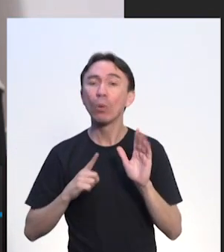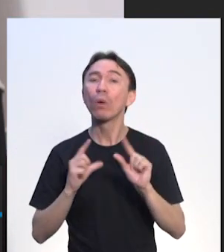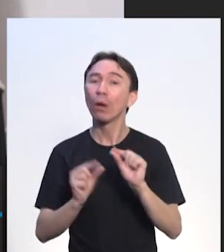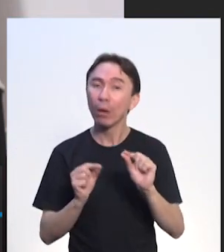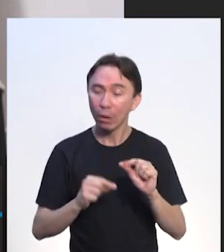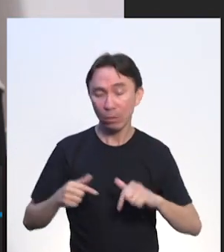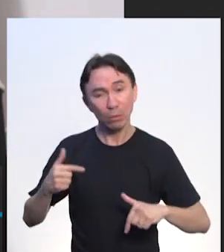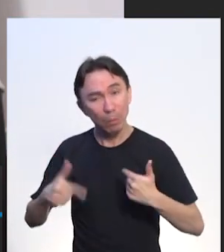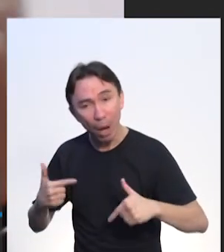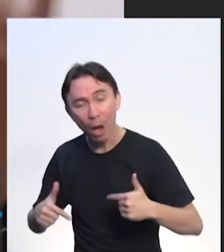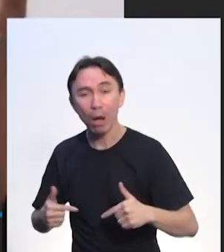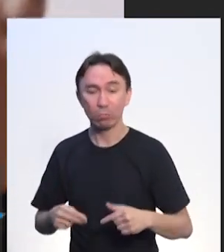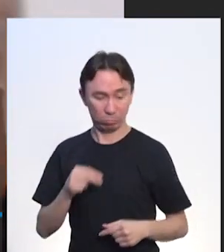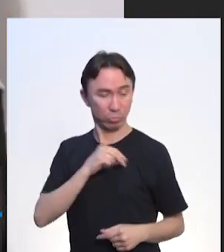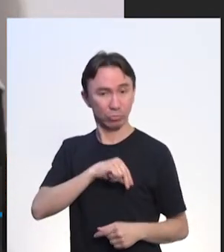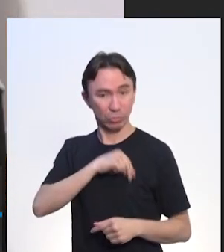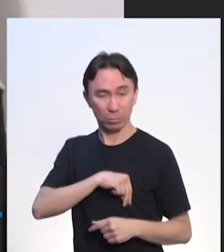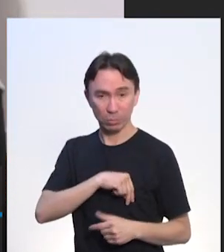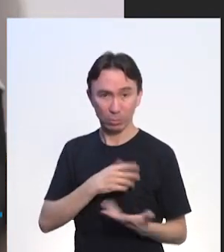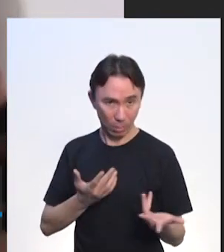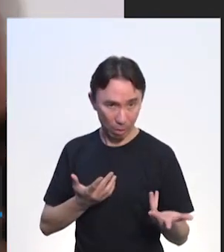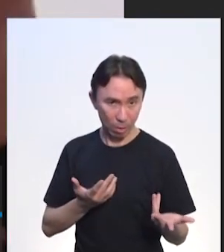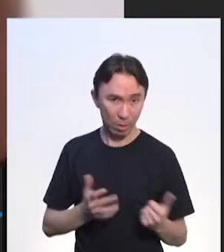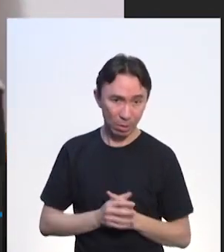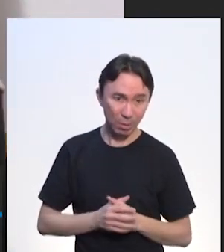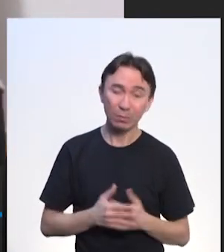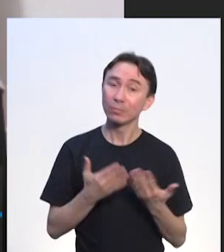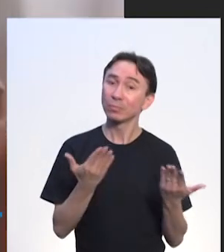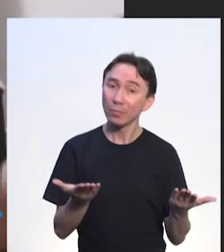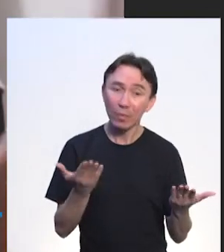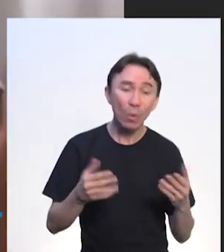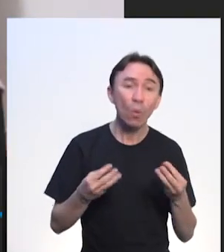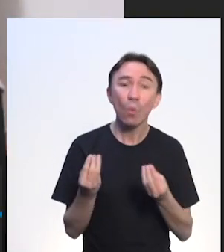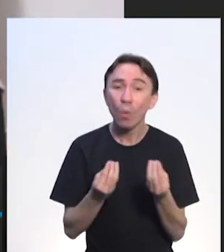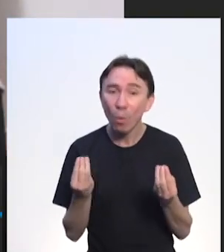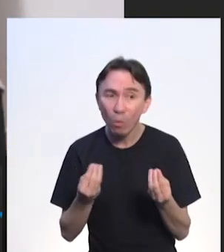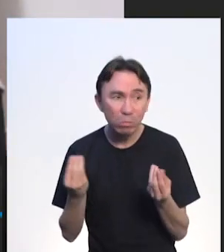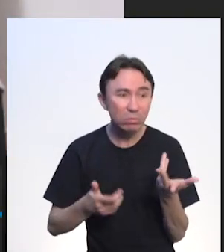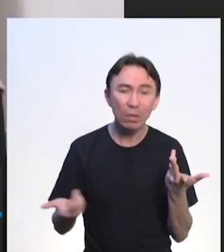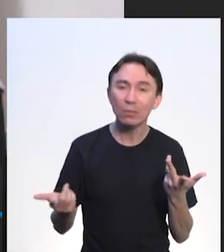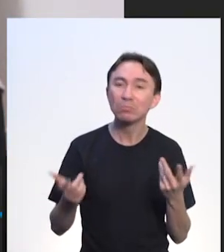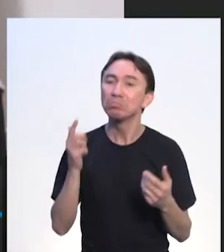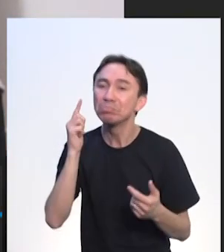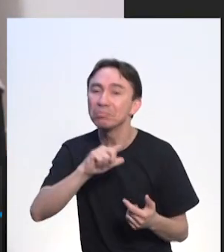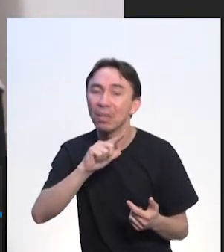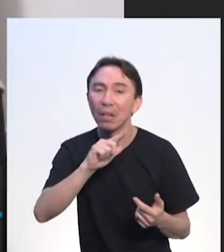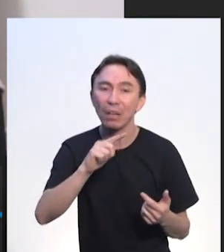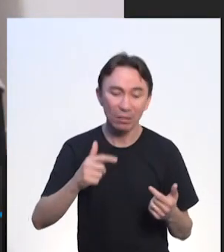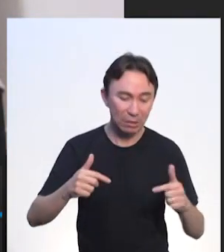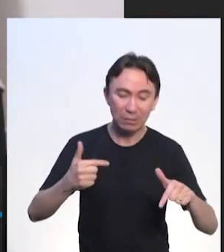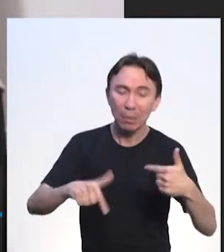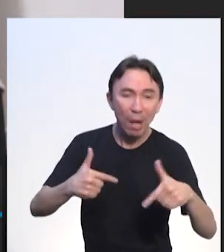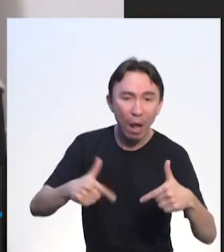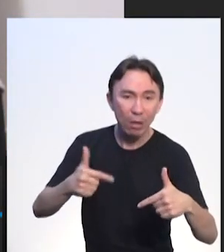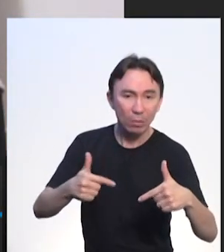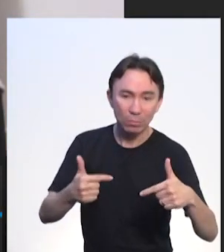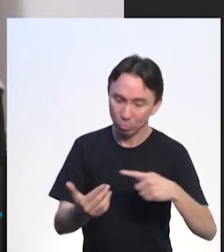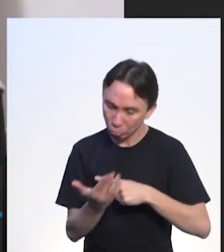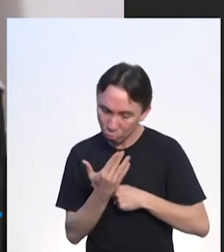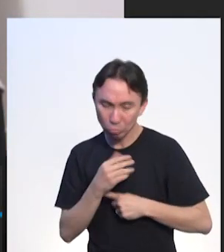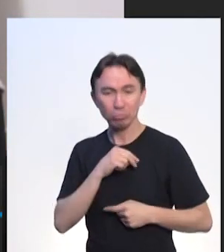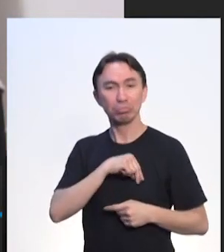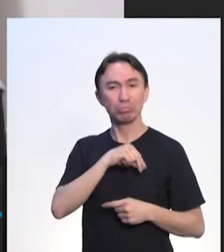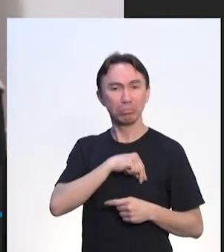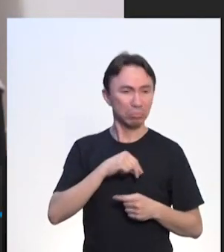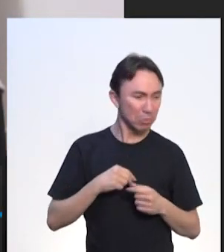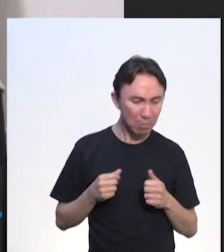E uma desses meios de conquista, né, da dignidade querendo ou não, é o trabalho, é justamente você ter